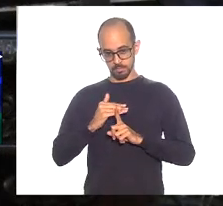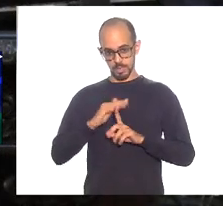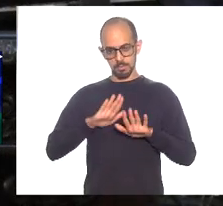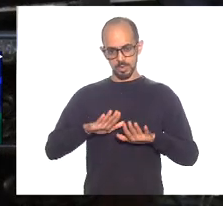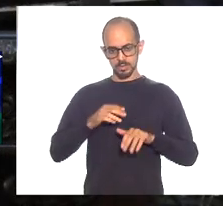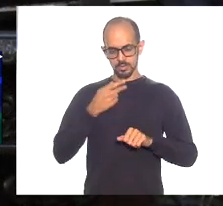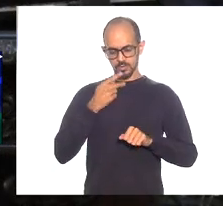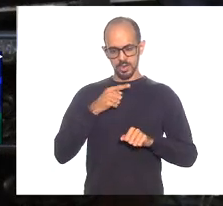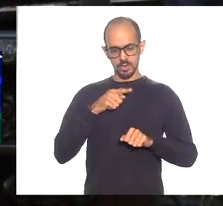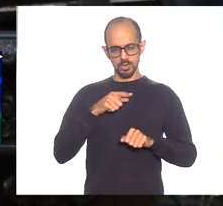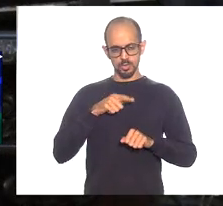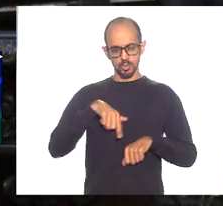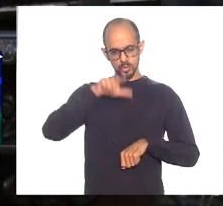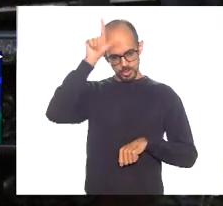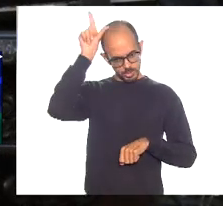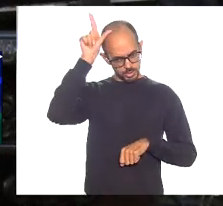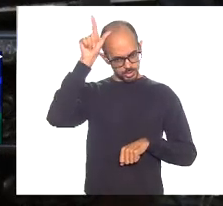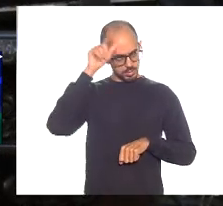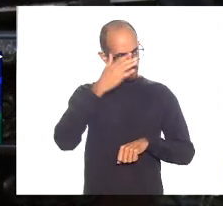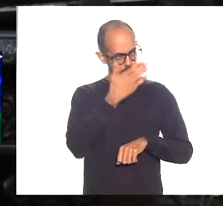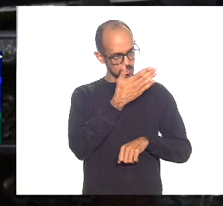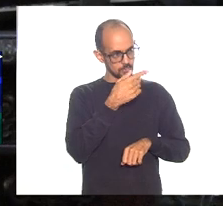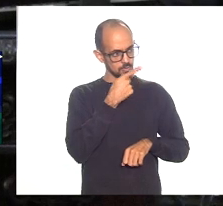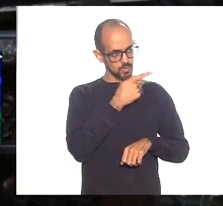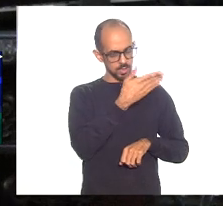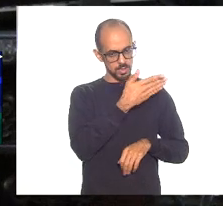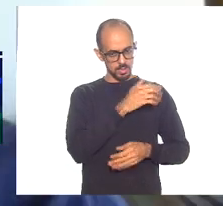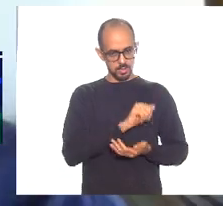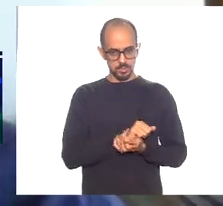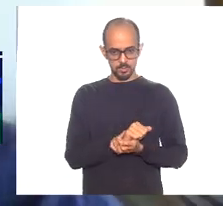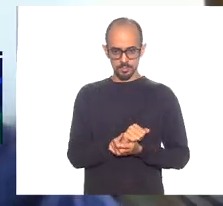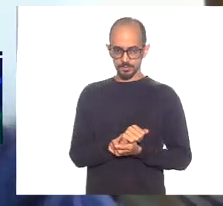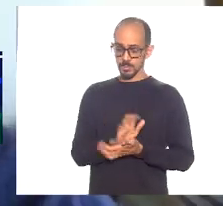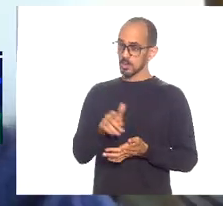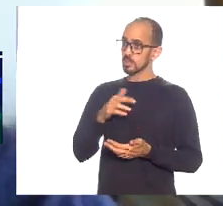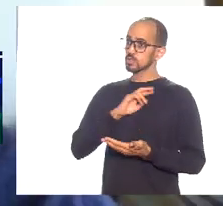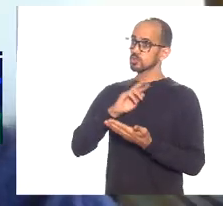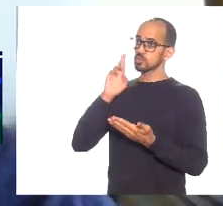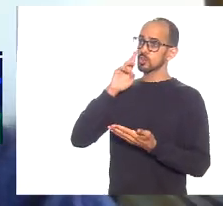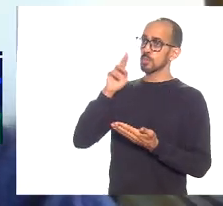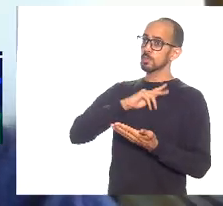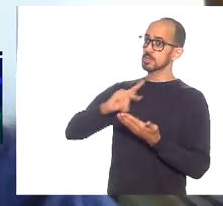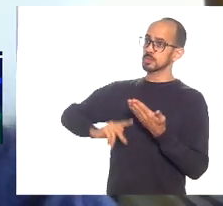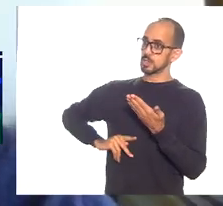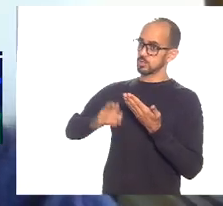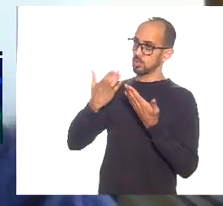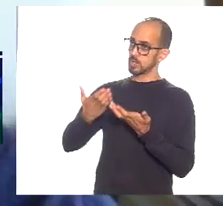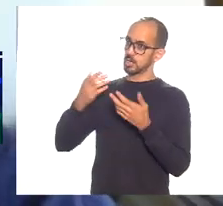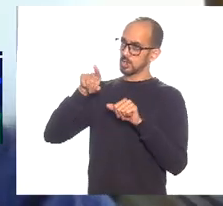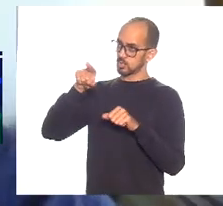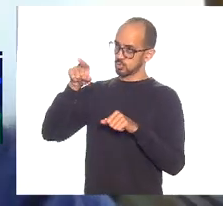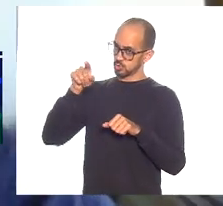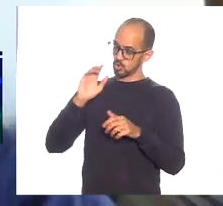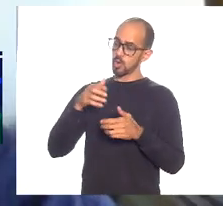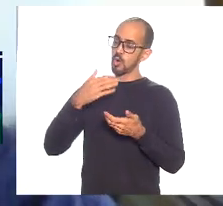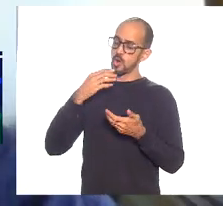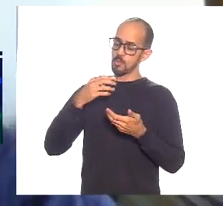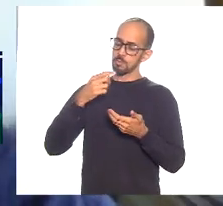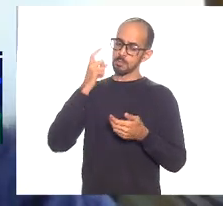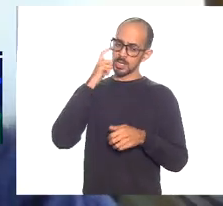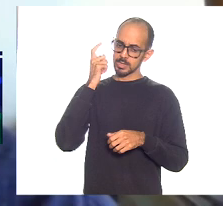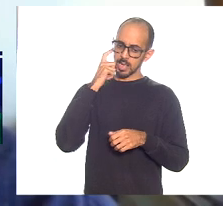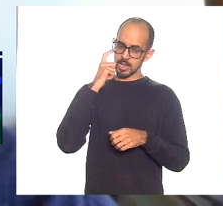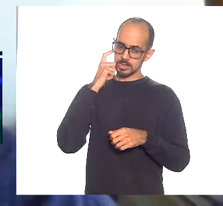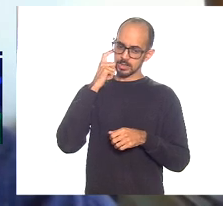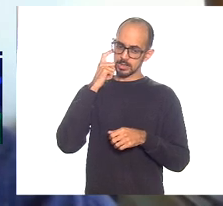Deputado Luiz o presente eu queria que o suor examinassem fortes